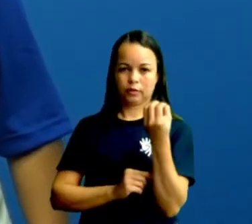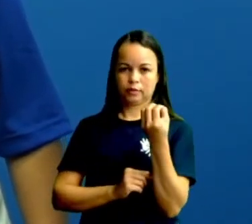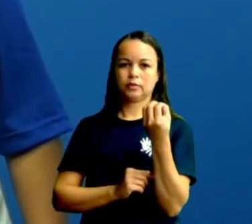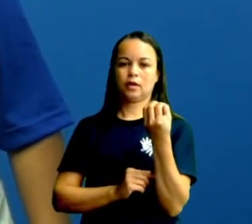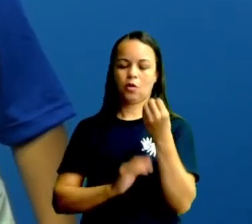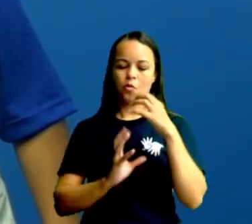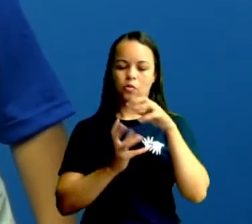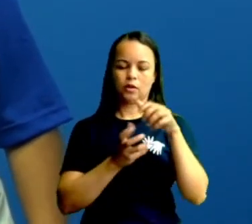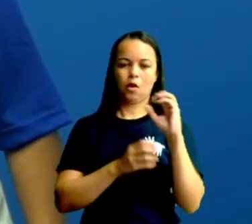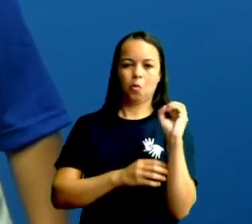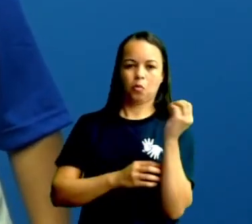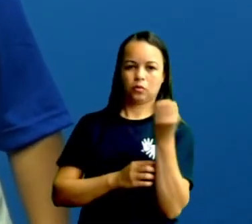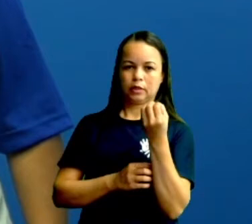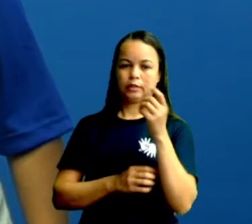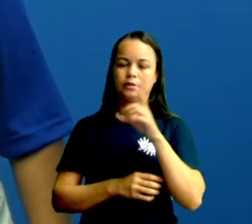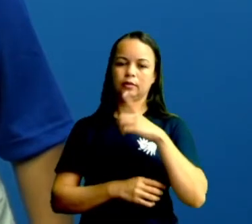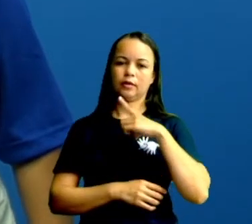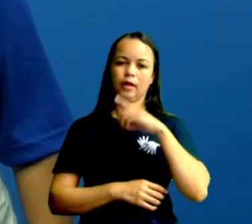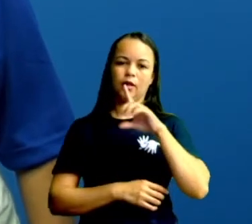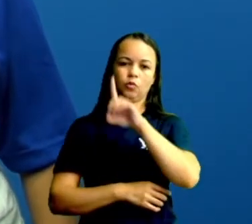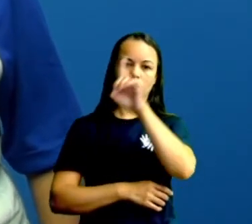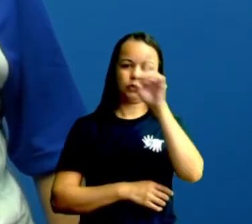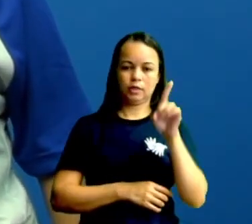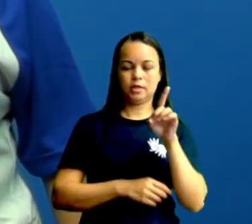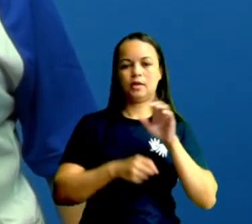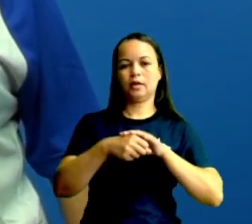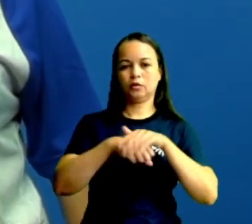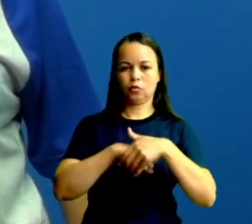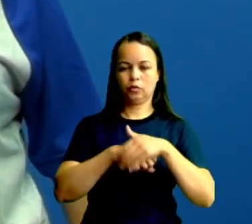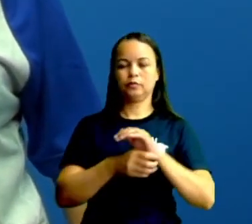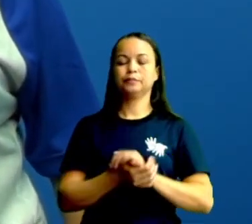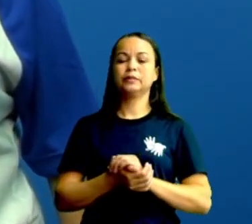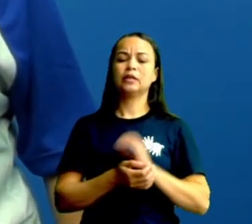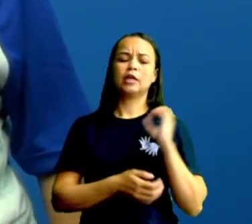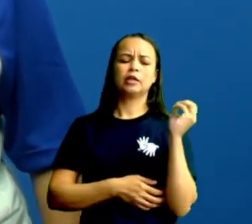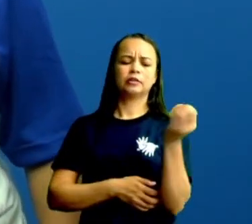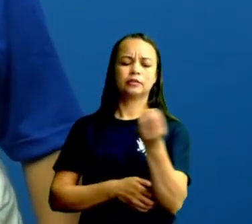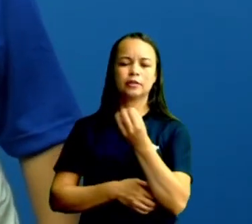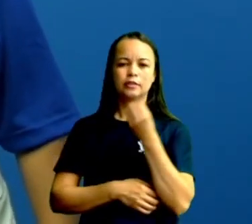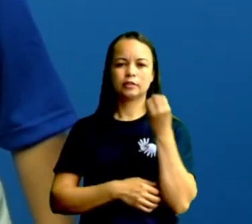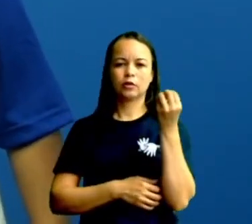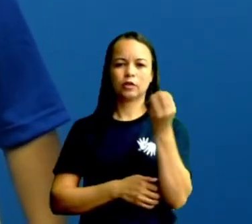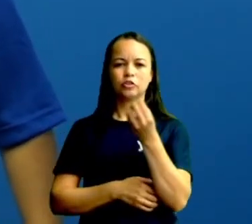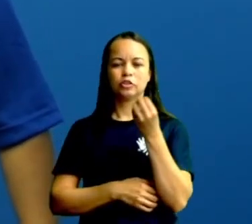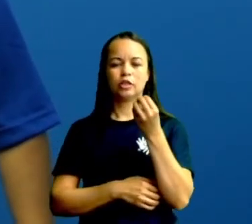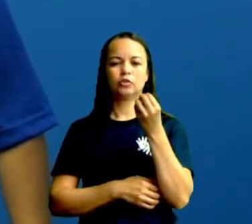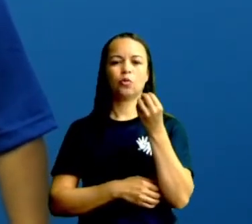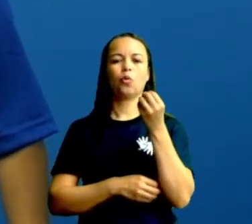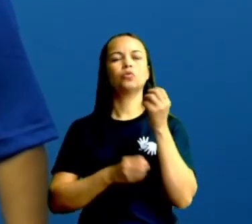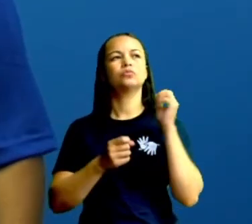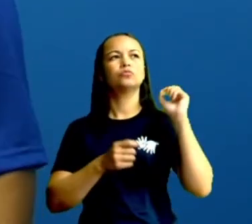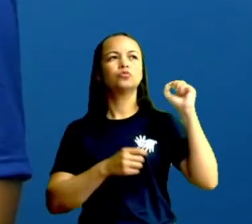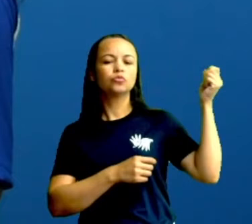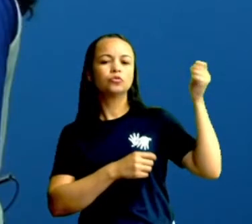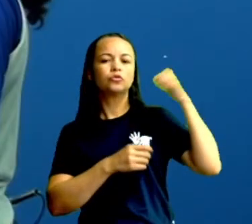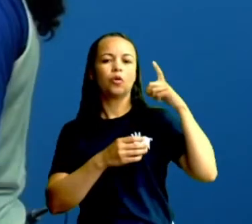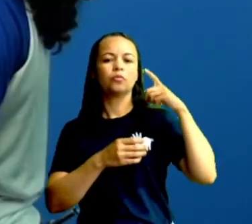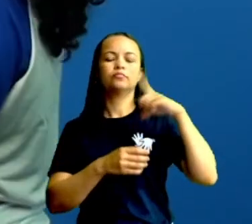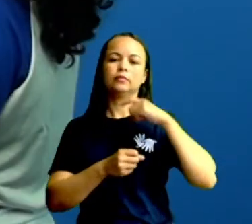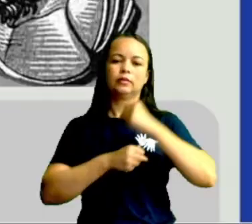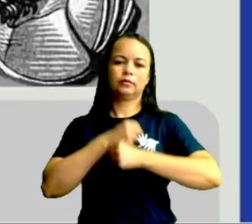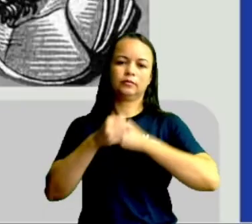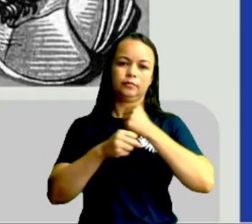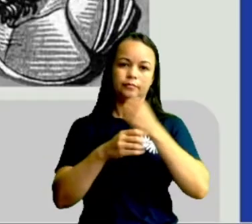torno dela e tem o dia e a noite, e o de translação, que ela gira em torno do Sol, que tem as estações do ano. Vem